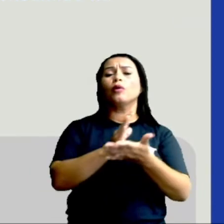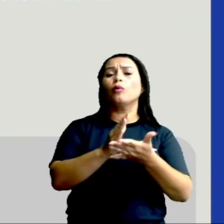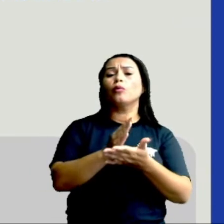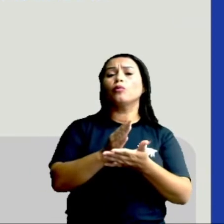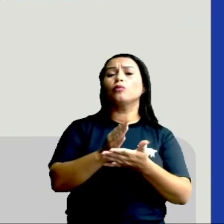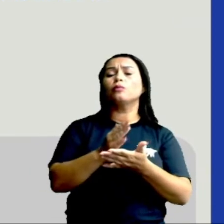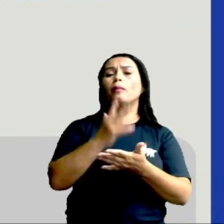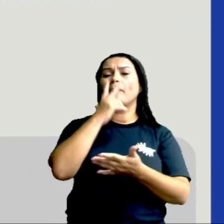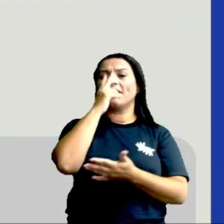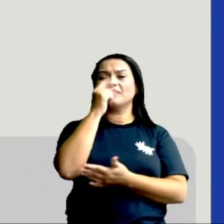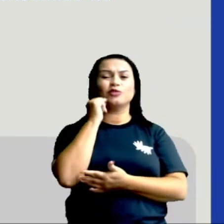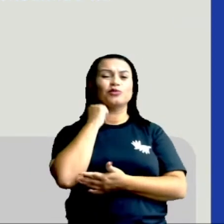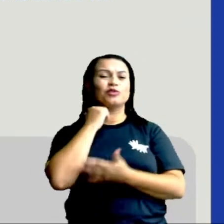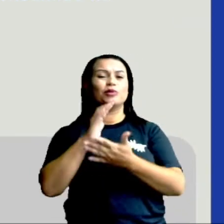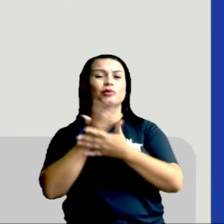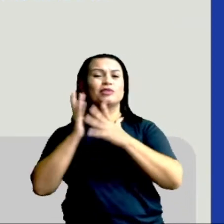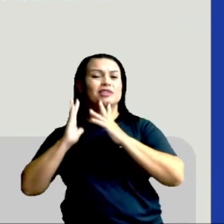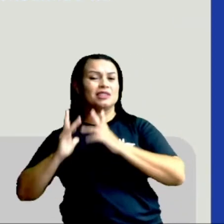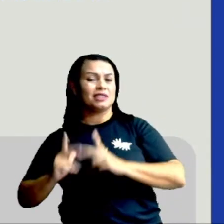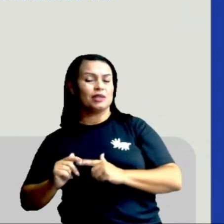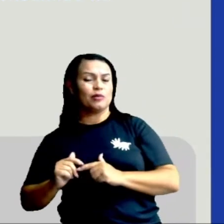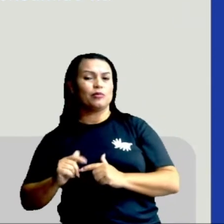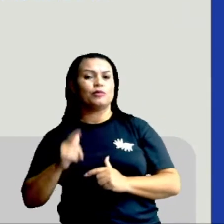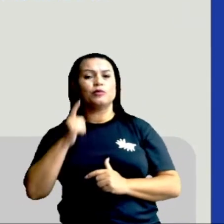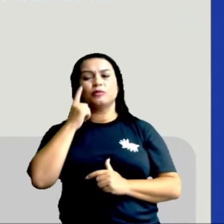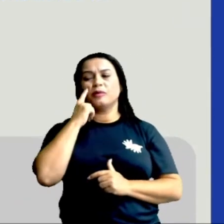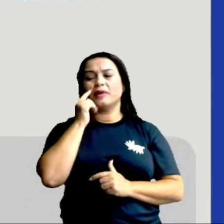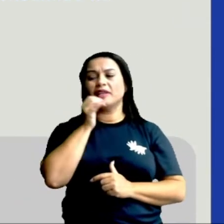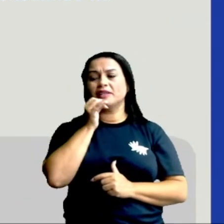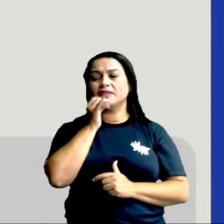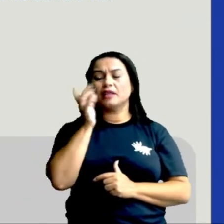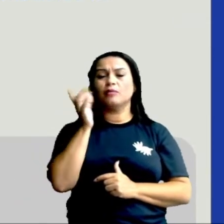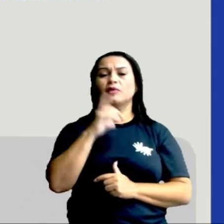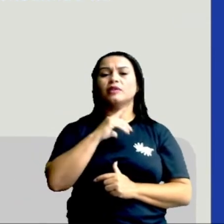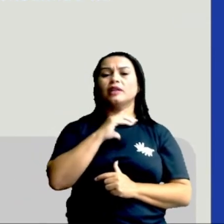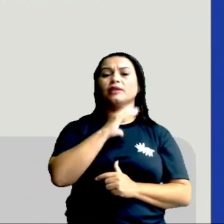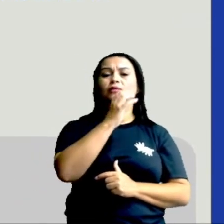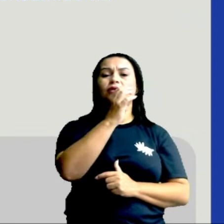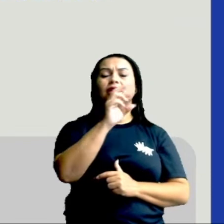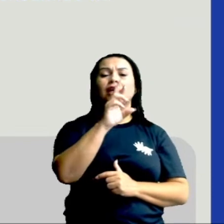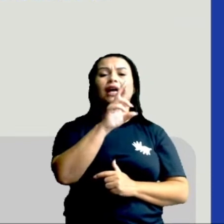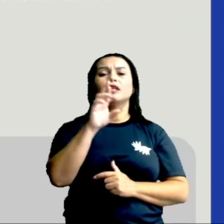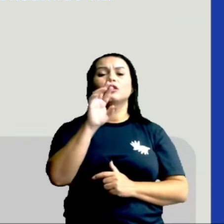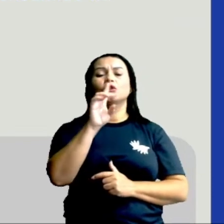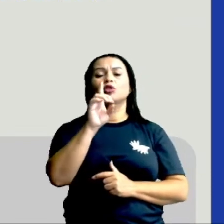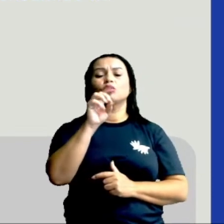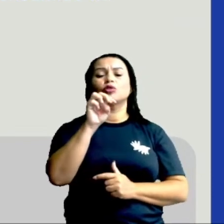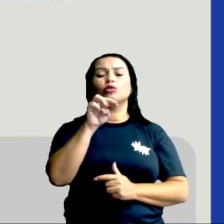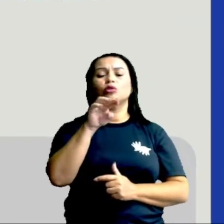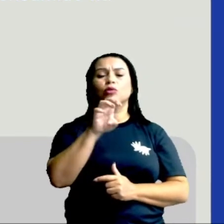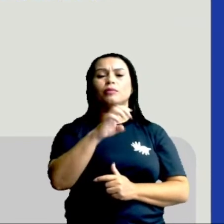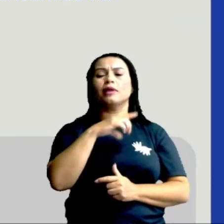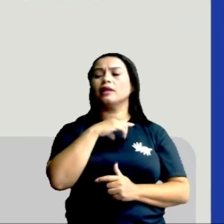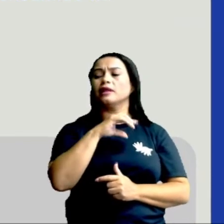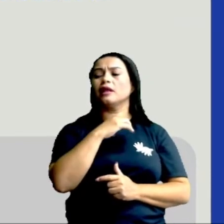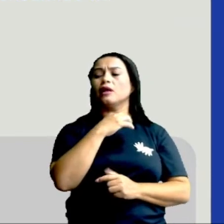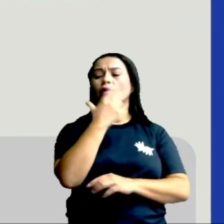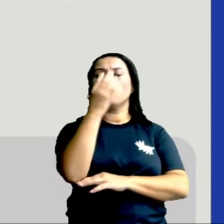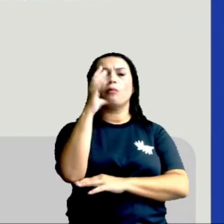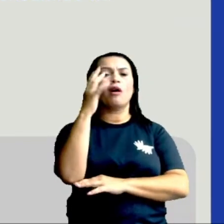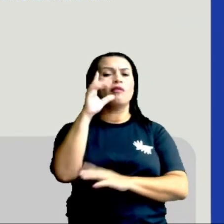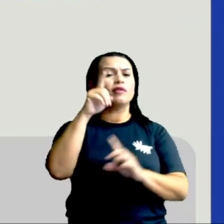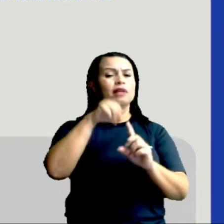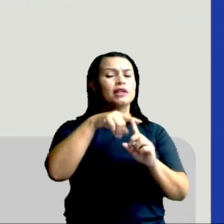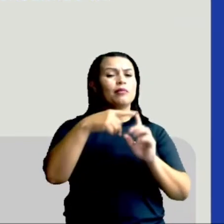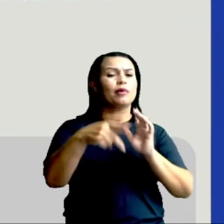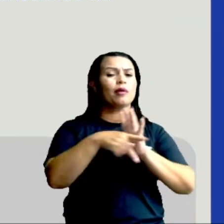árvores, até áreas mais densas, como no caso dos cerradões. Uma árvore típica desse bioma e muito